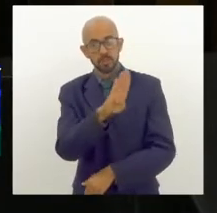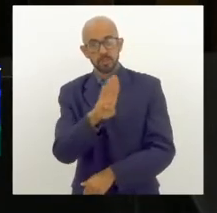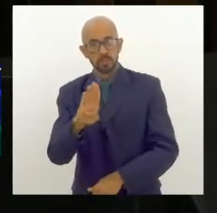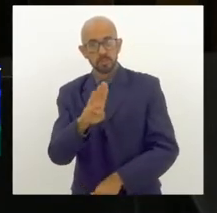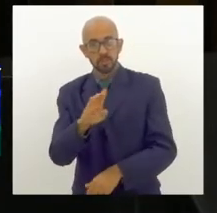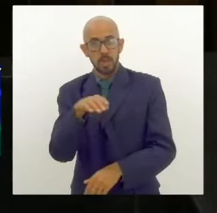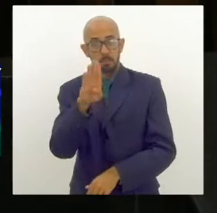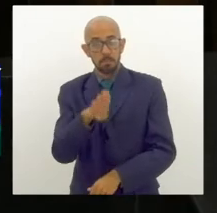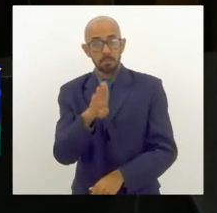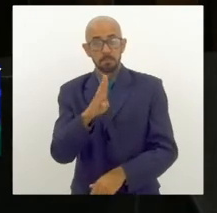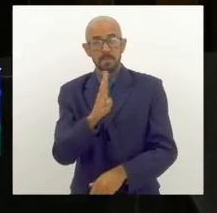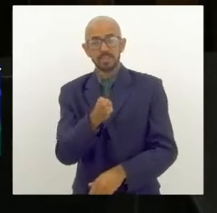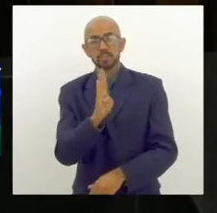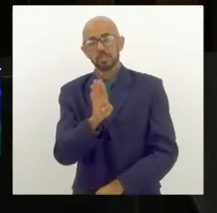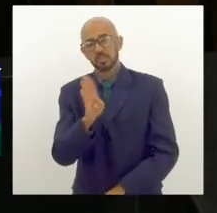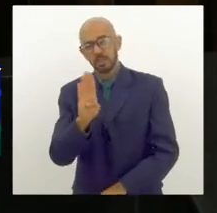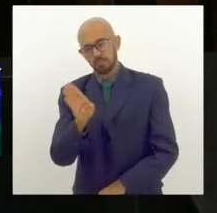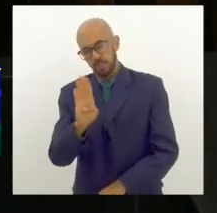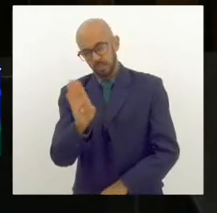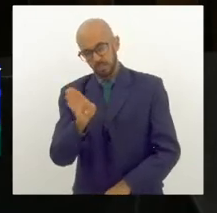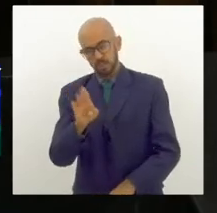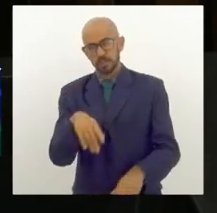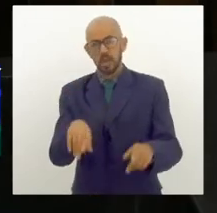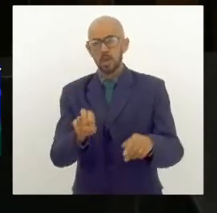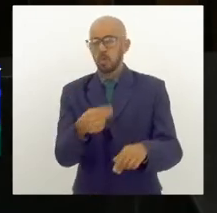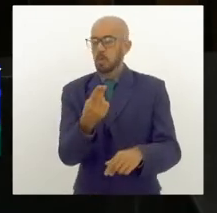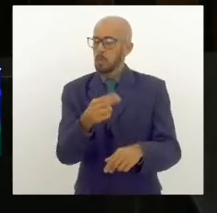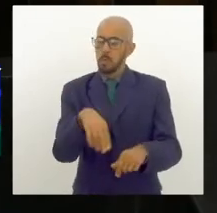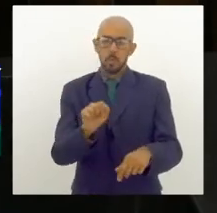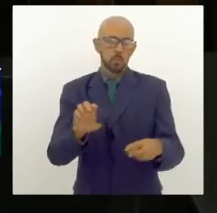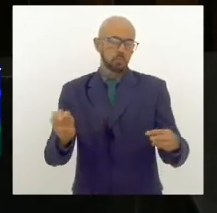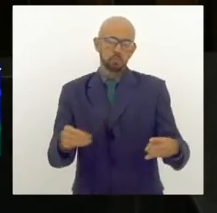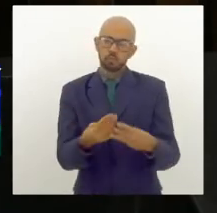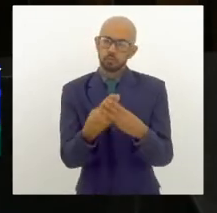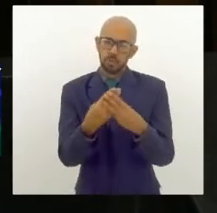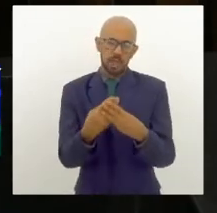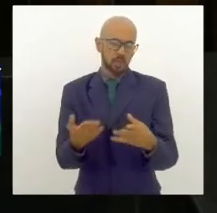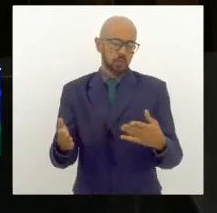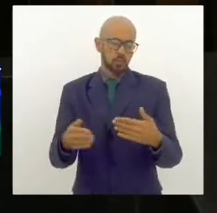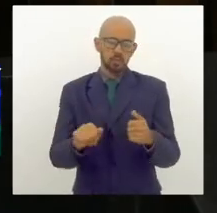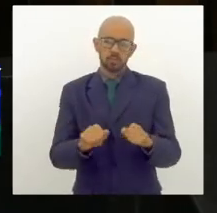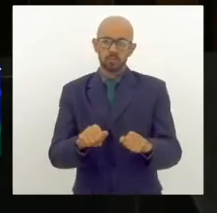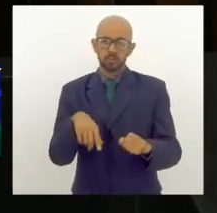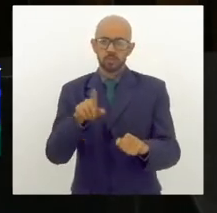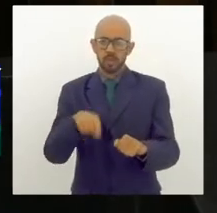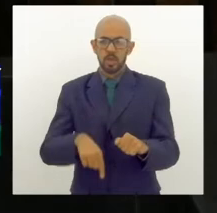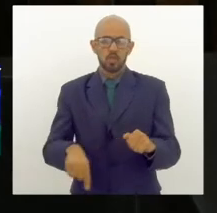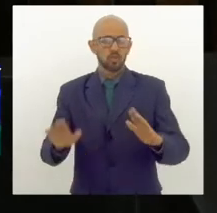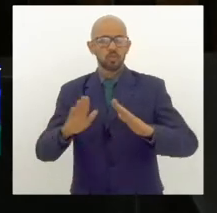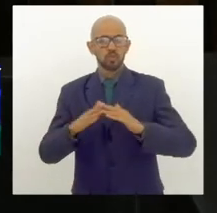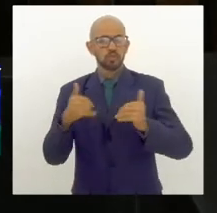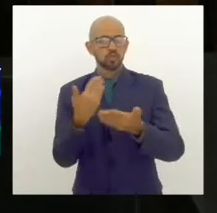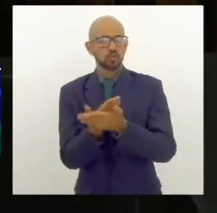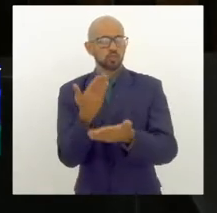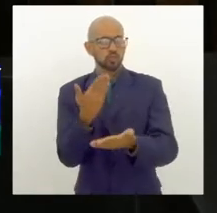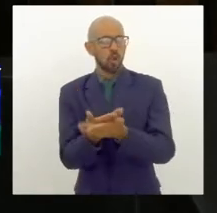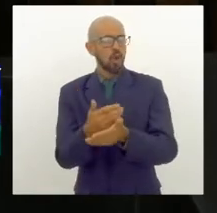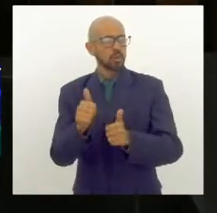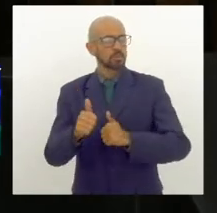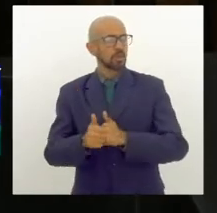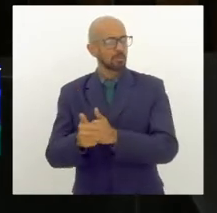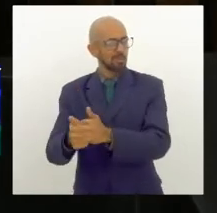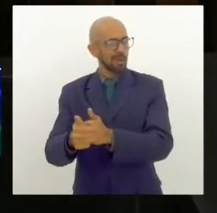que os filhos estudam em colégios judaicos, são colégios confessionais. As pessoas vão